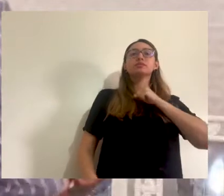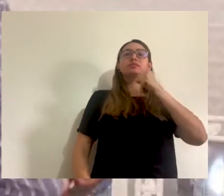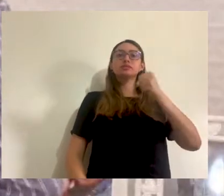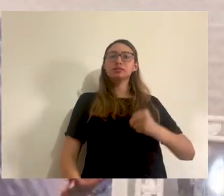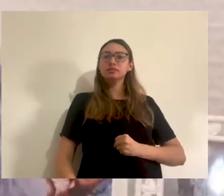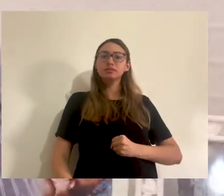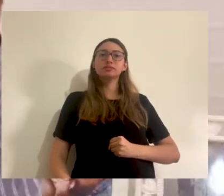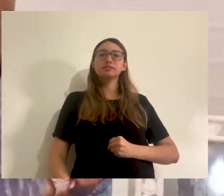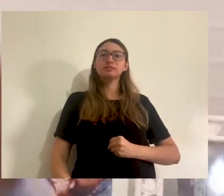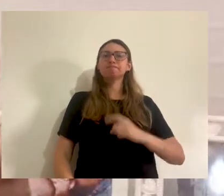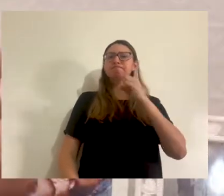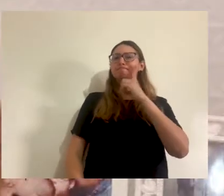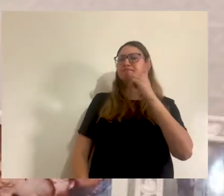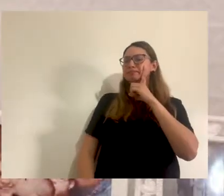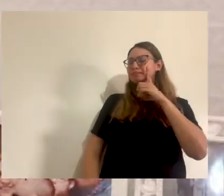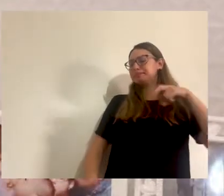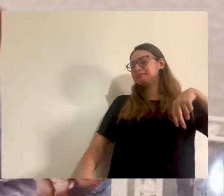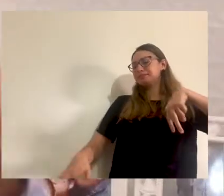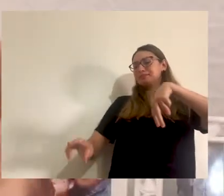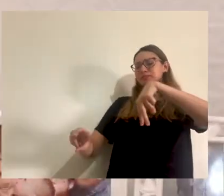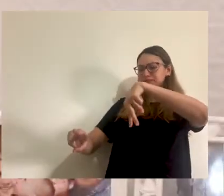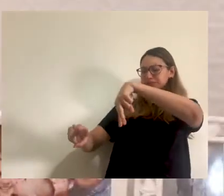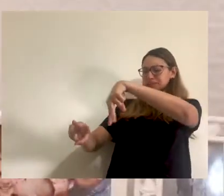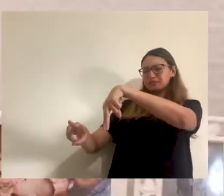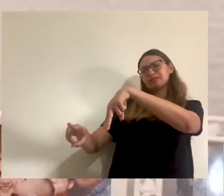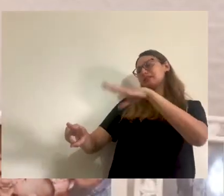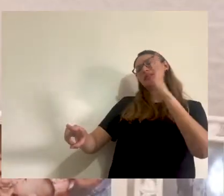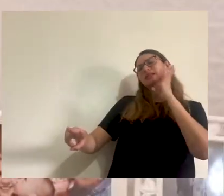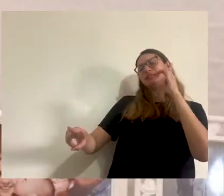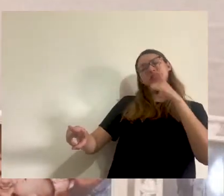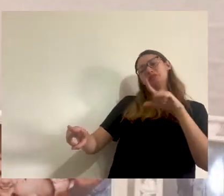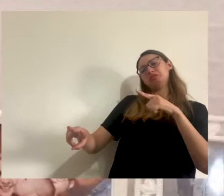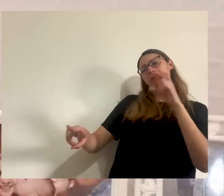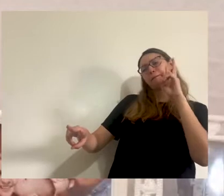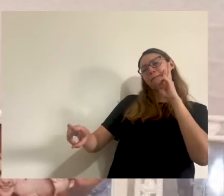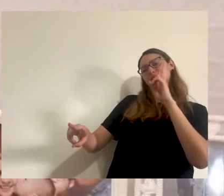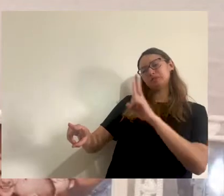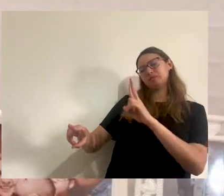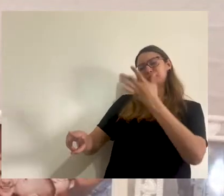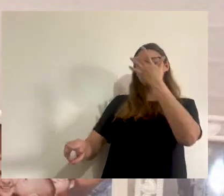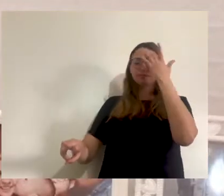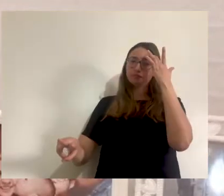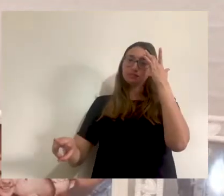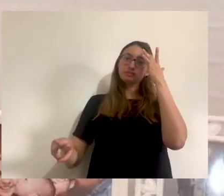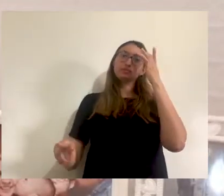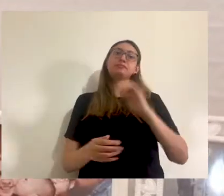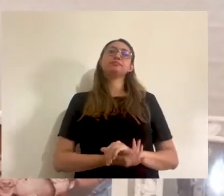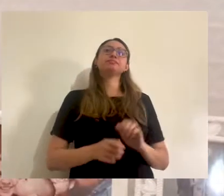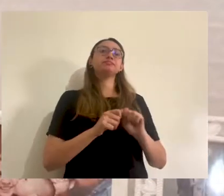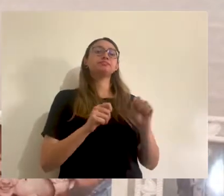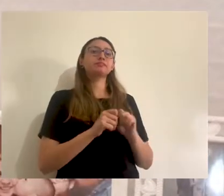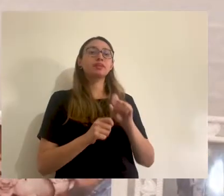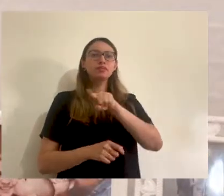não tenham parado, porque não havia um público, porque não haviam pessoas que estavam ali para observar o que eles estavam fazendo.